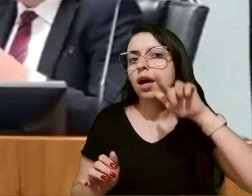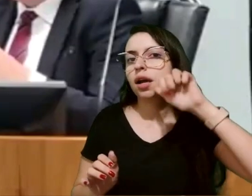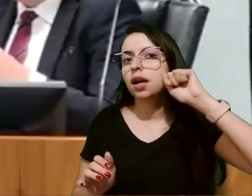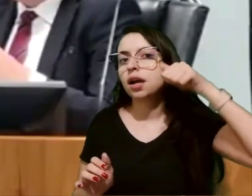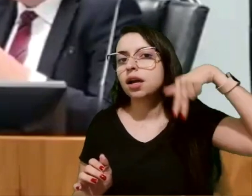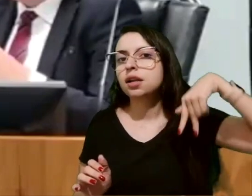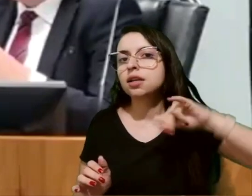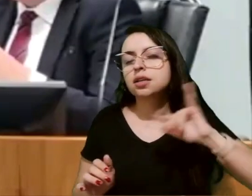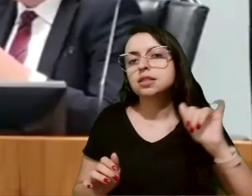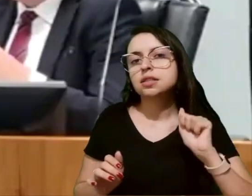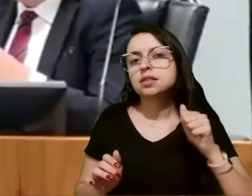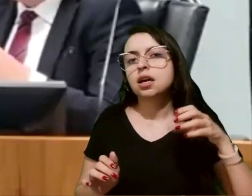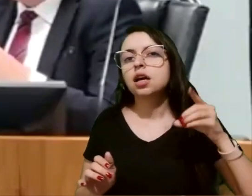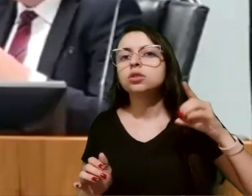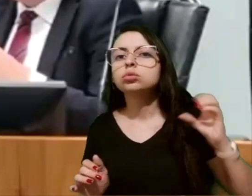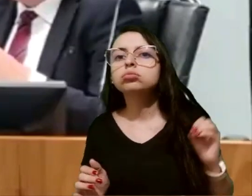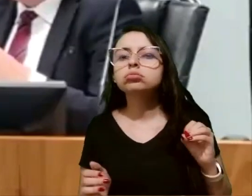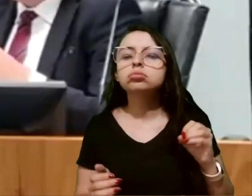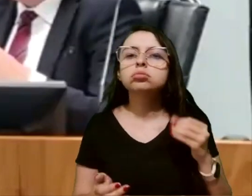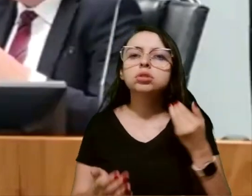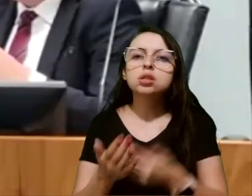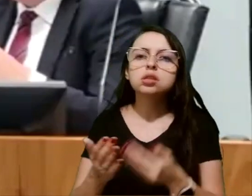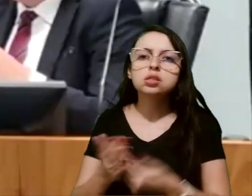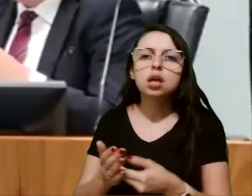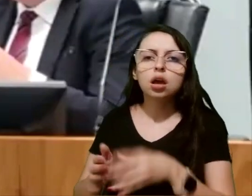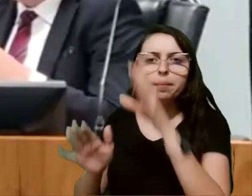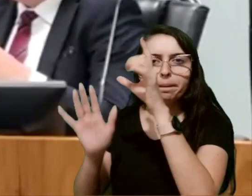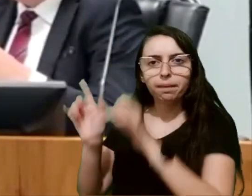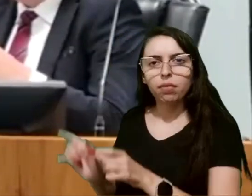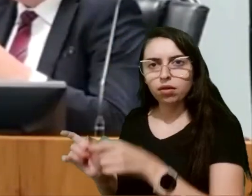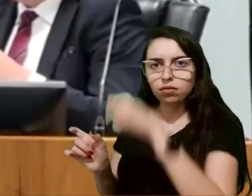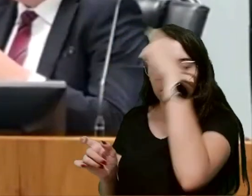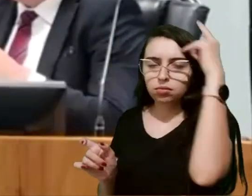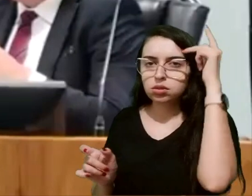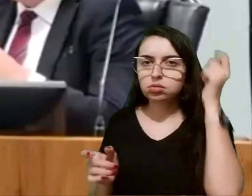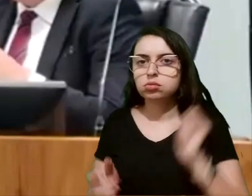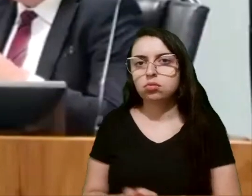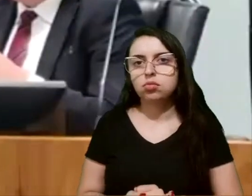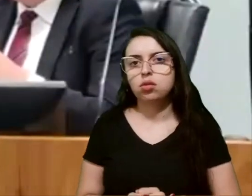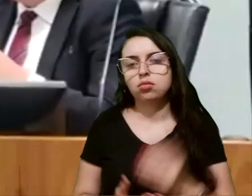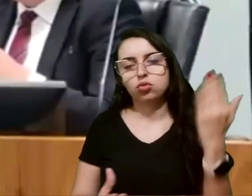verdadeiro, seria estudar o perfil concreto dos casos